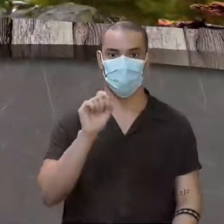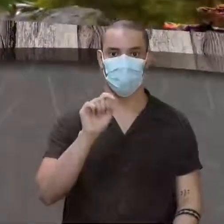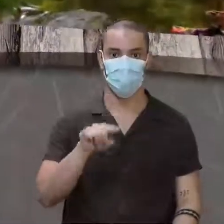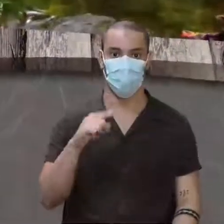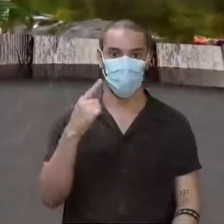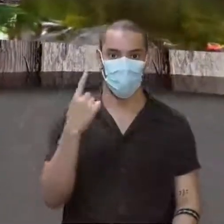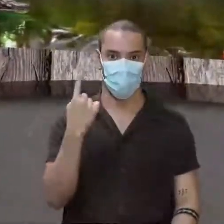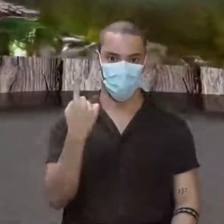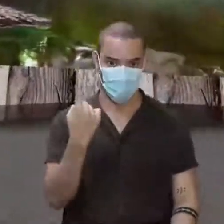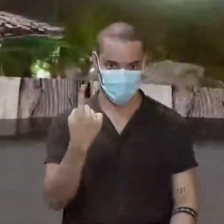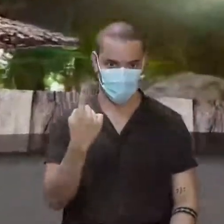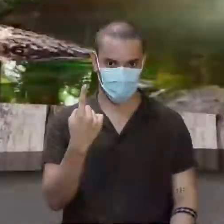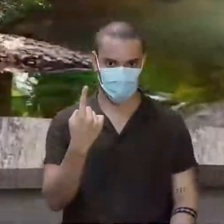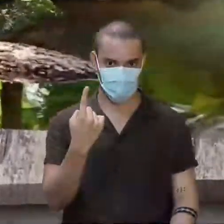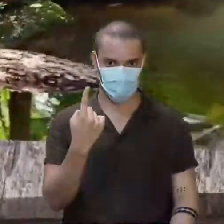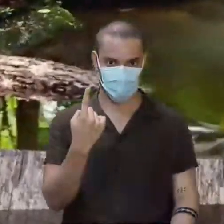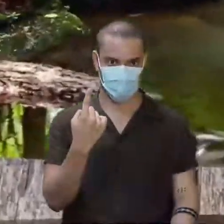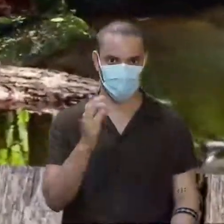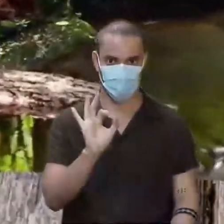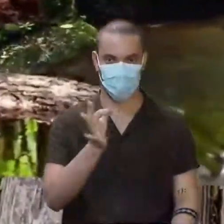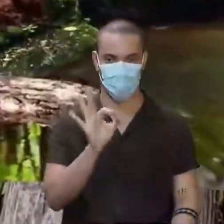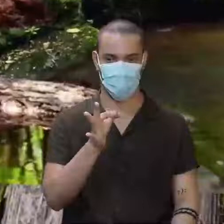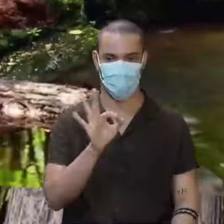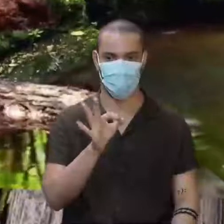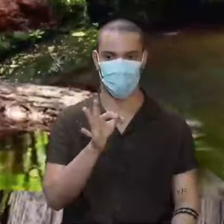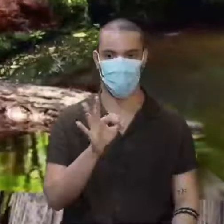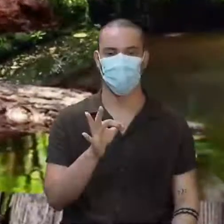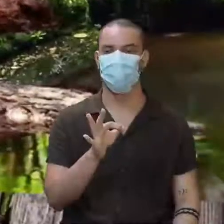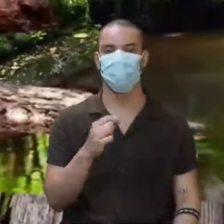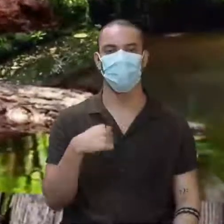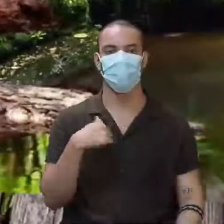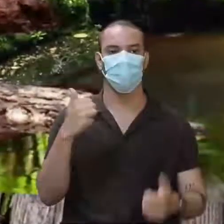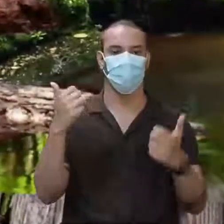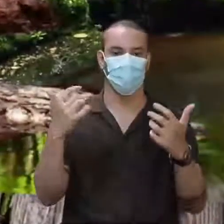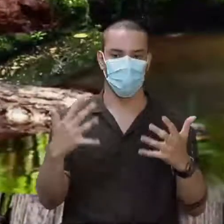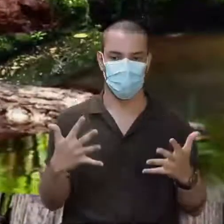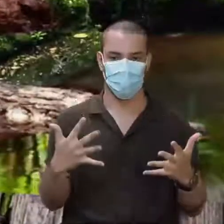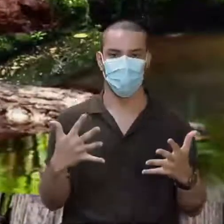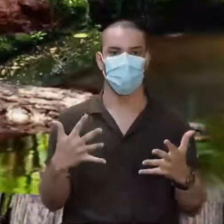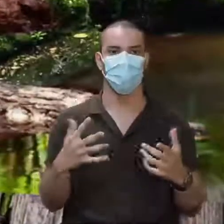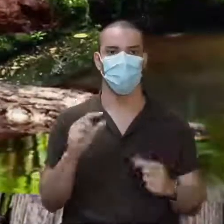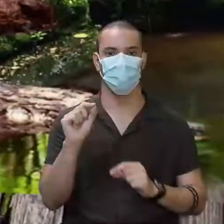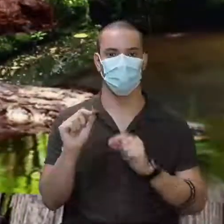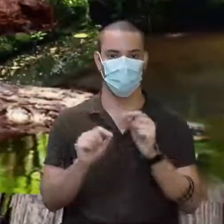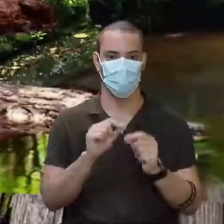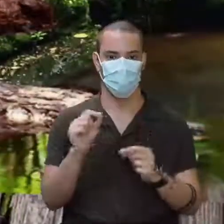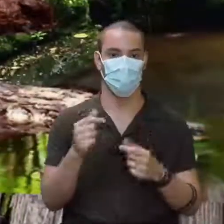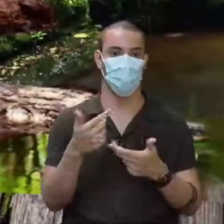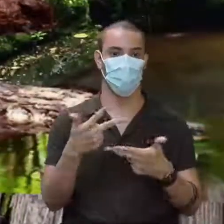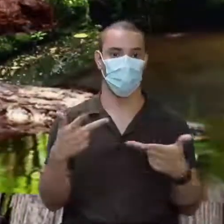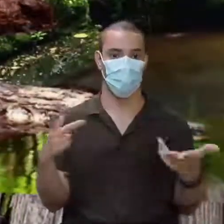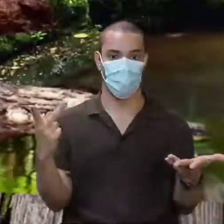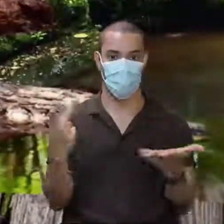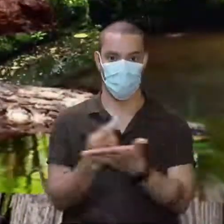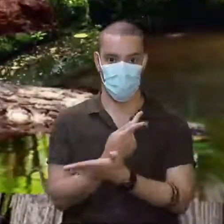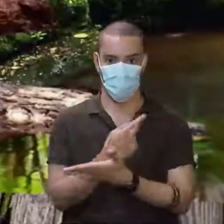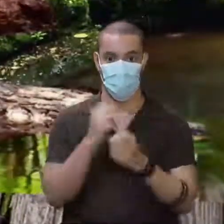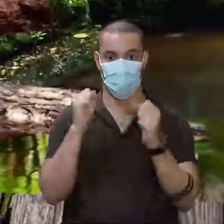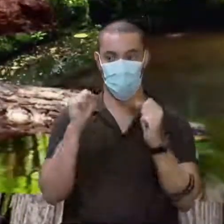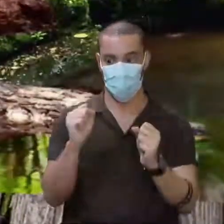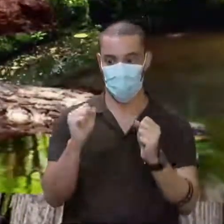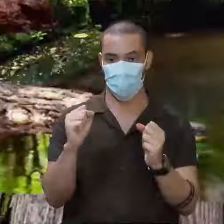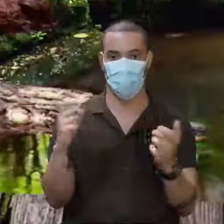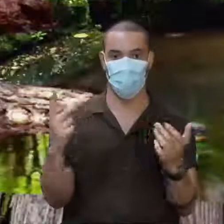48.1, tá? 48.1. Onde a gente vai falar de algo que acontece, pode